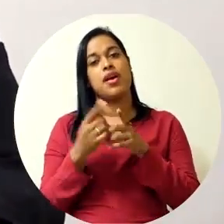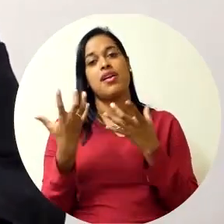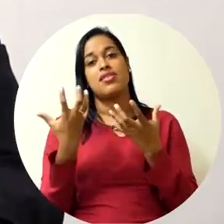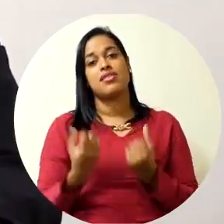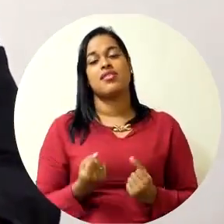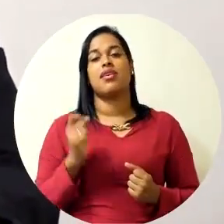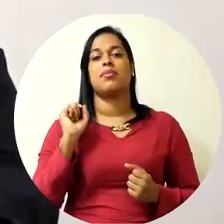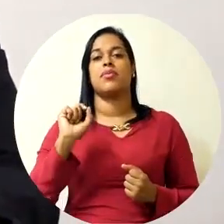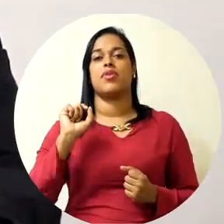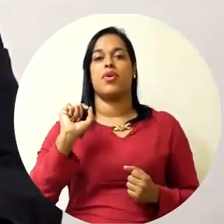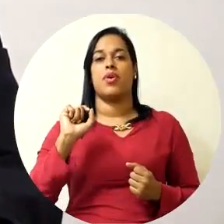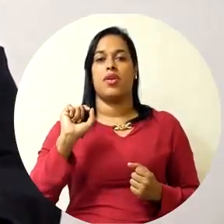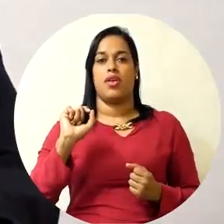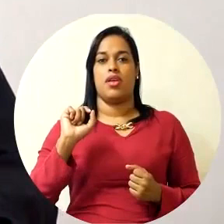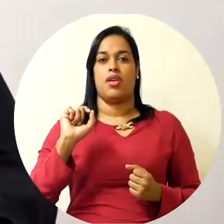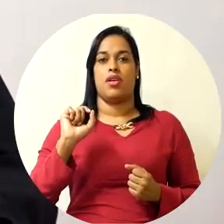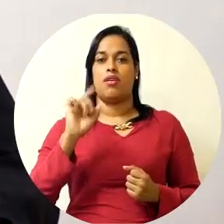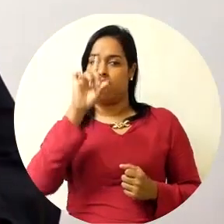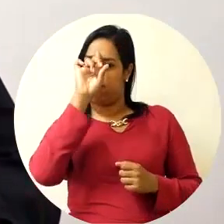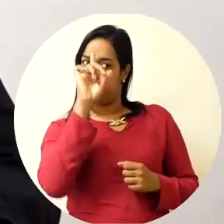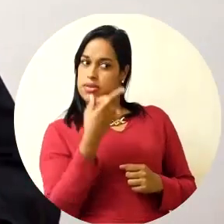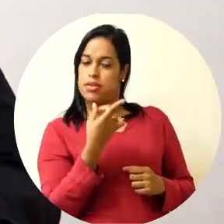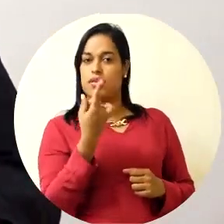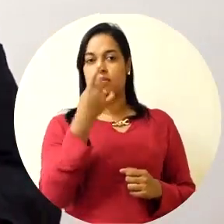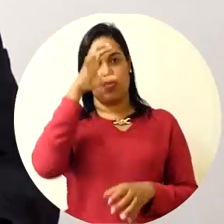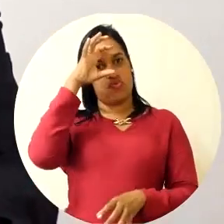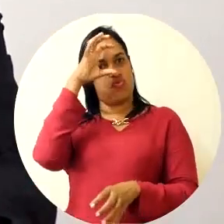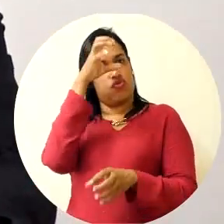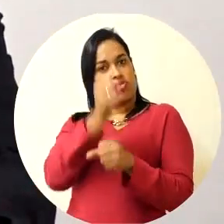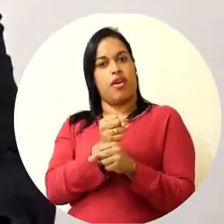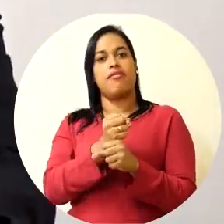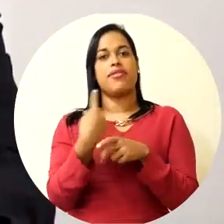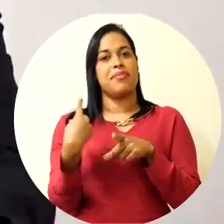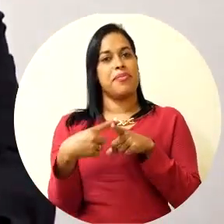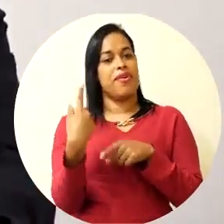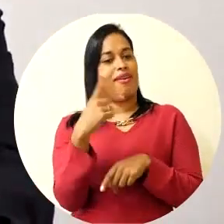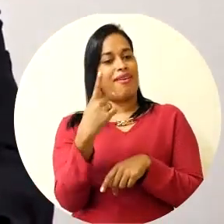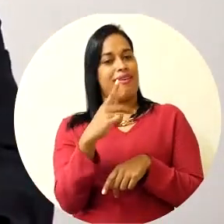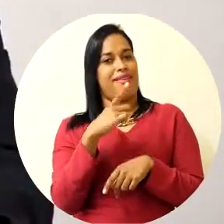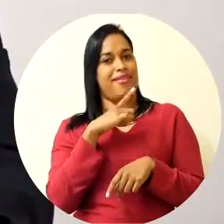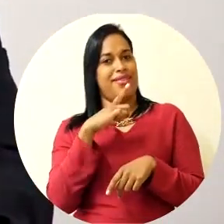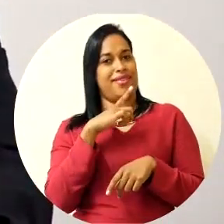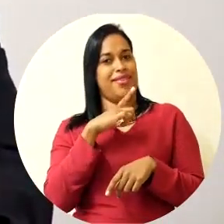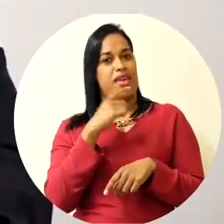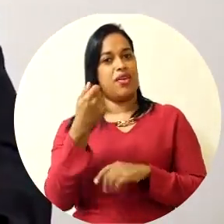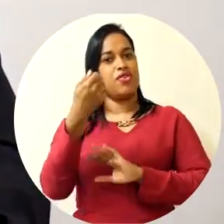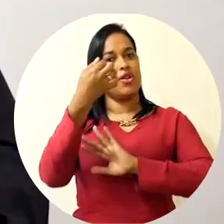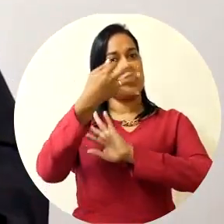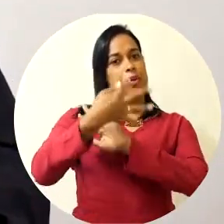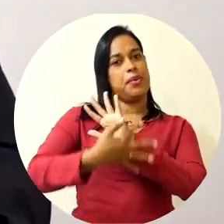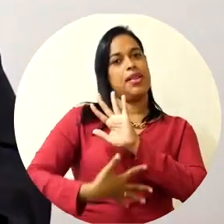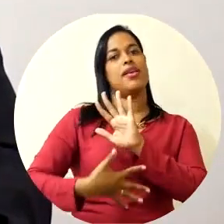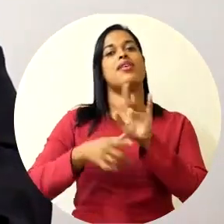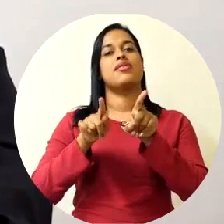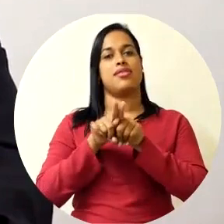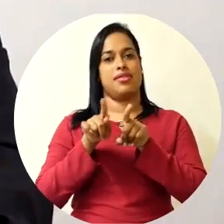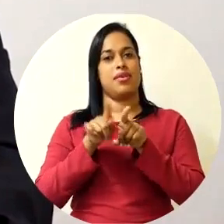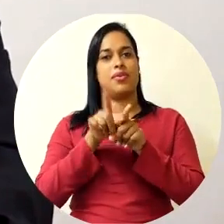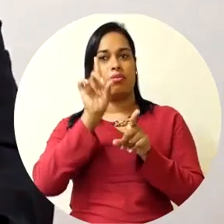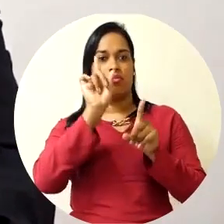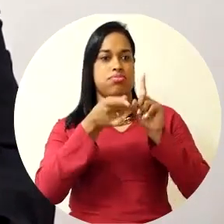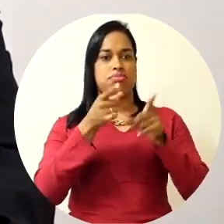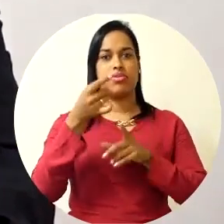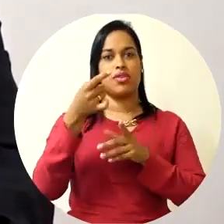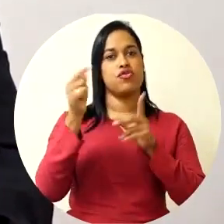certo? E que recebe ordens de um empregador, porque ele contém a direção